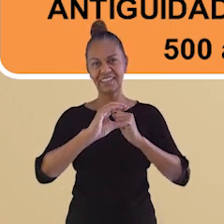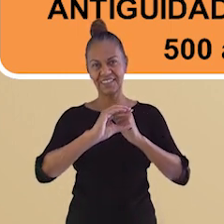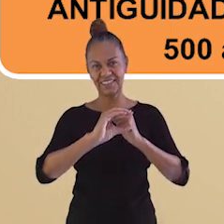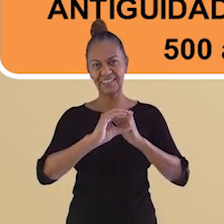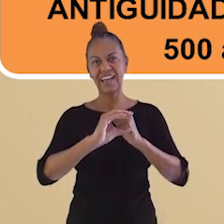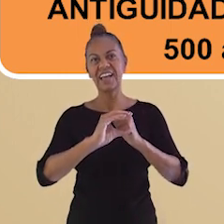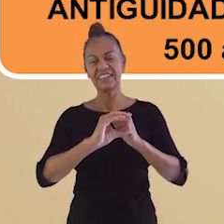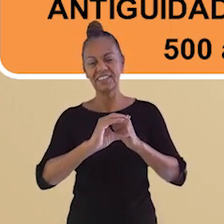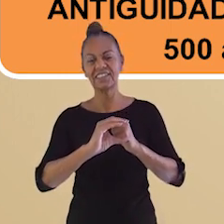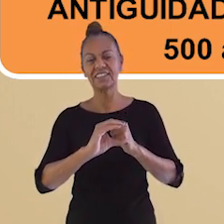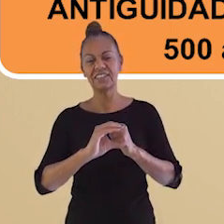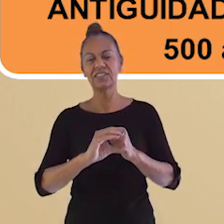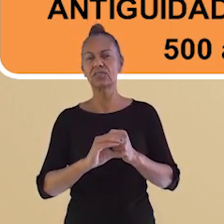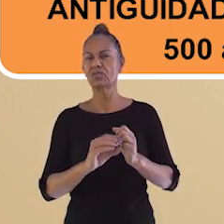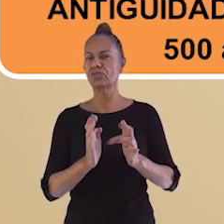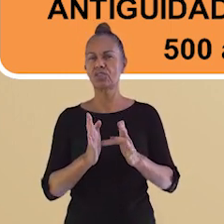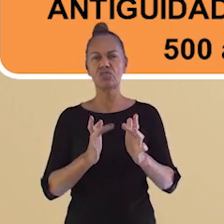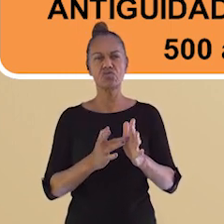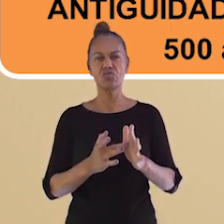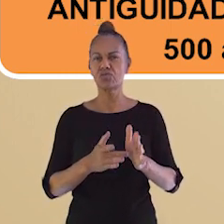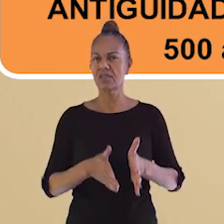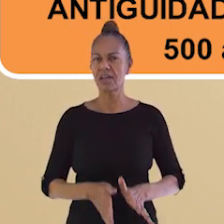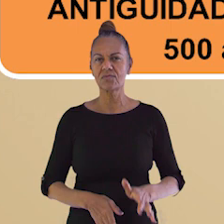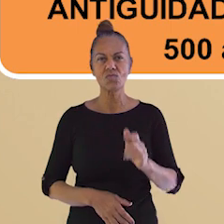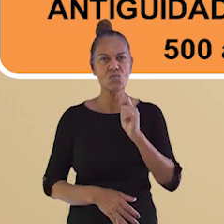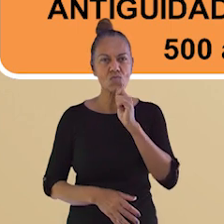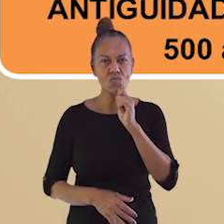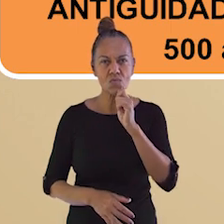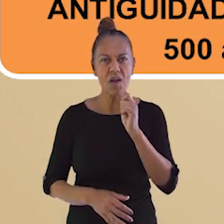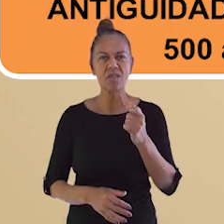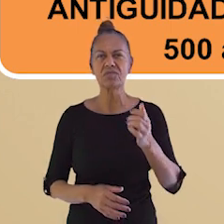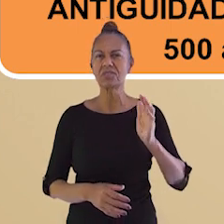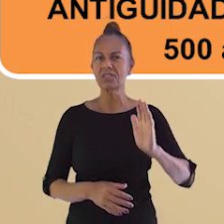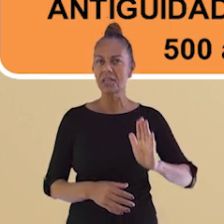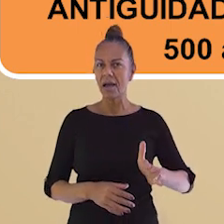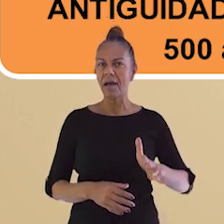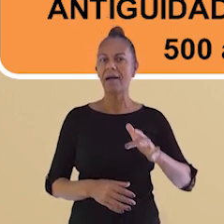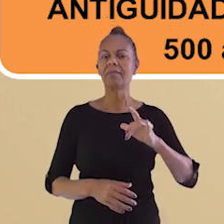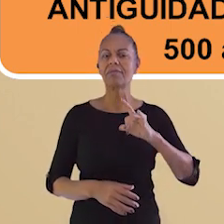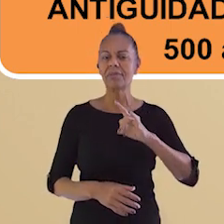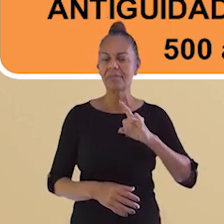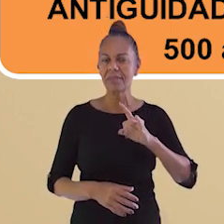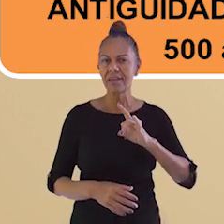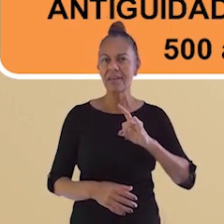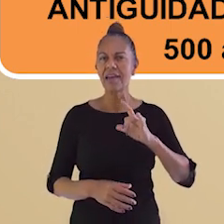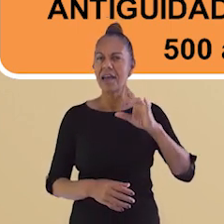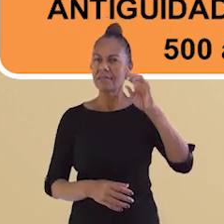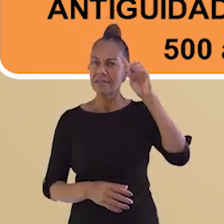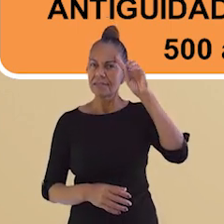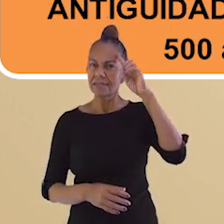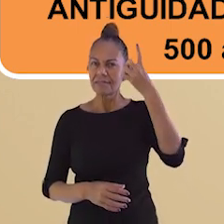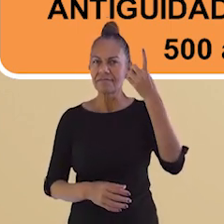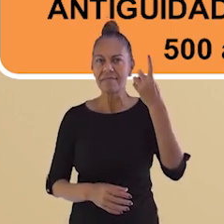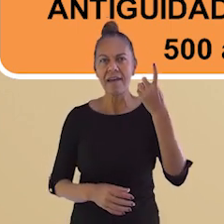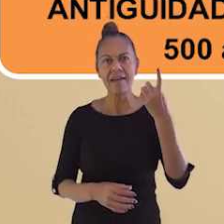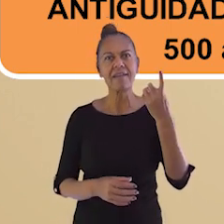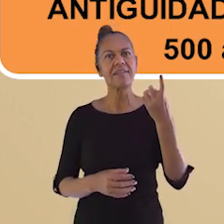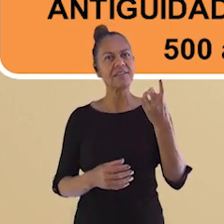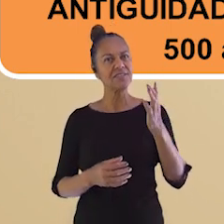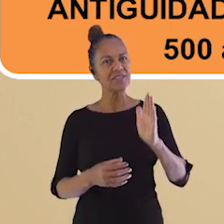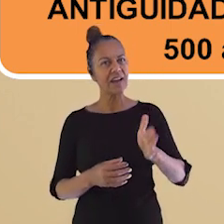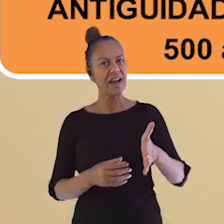importante que unia arte, matemática, filosofia e outros ramos do conhecimento. Essas ideias foram